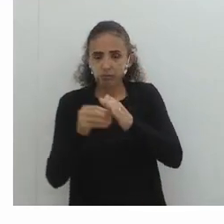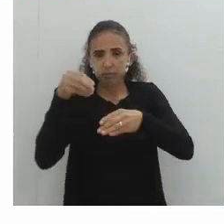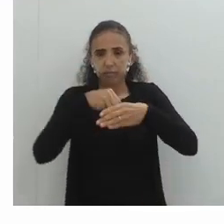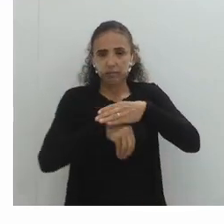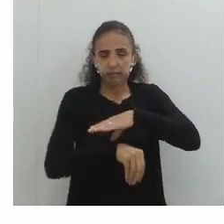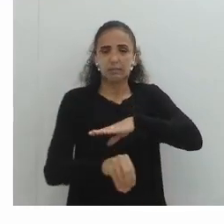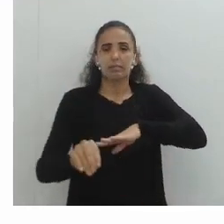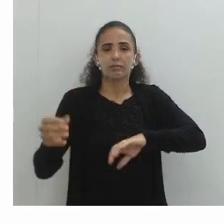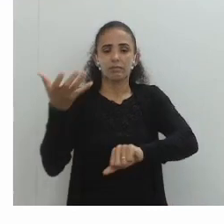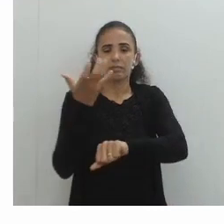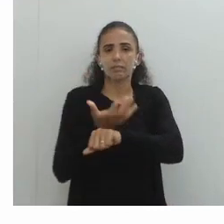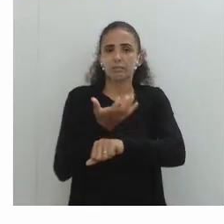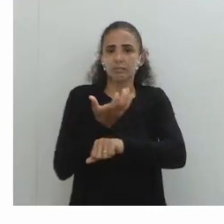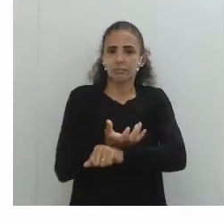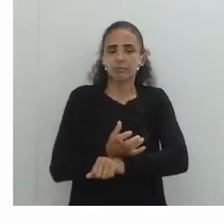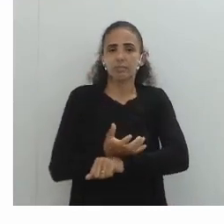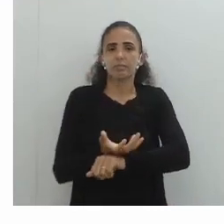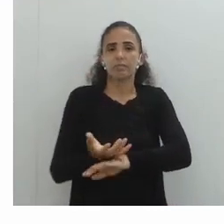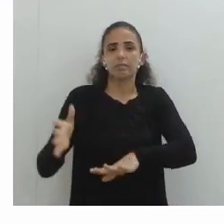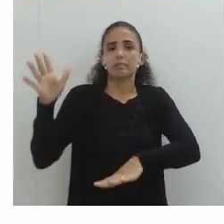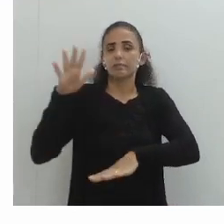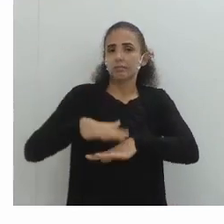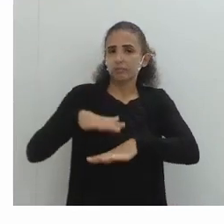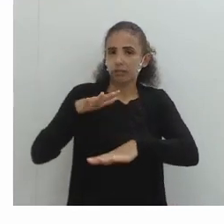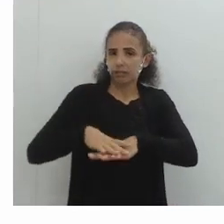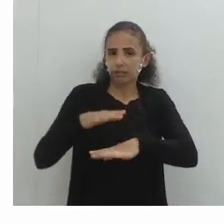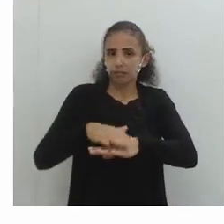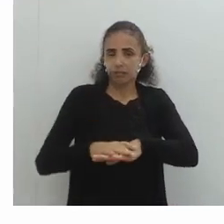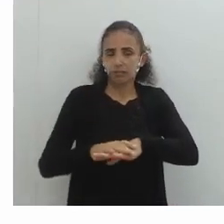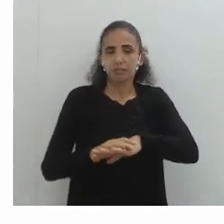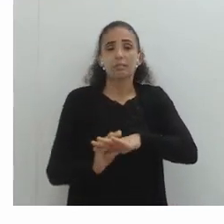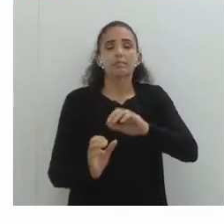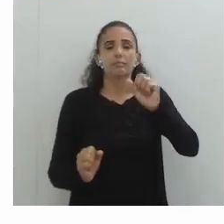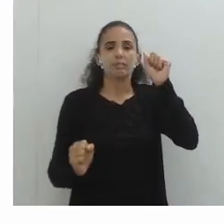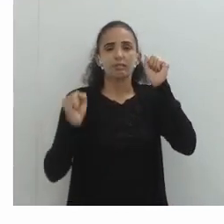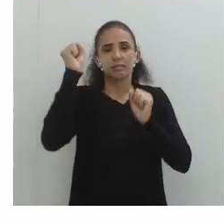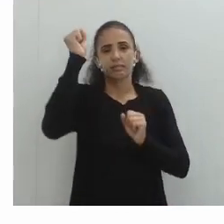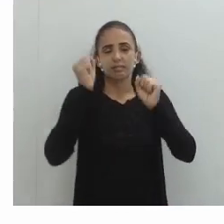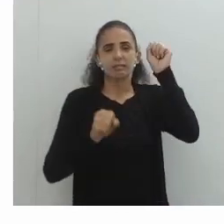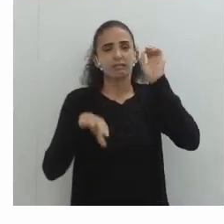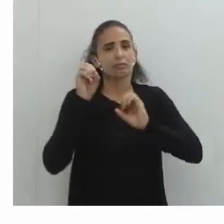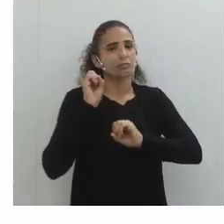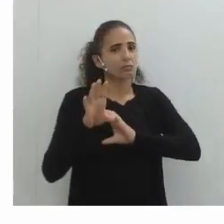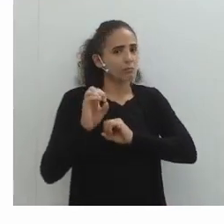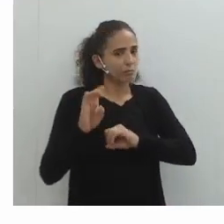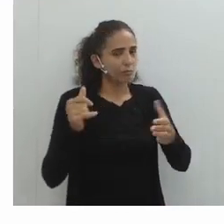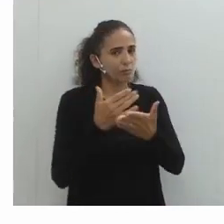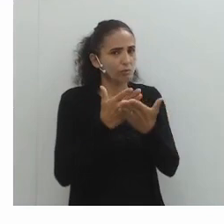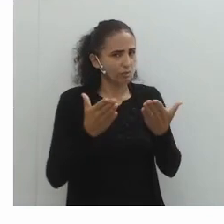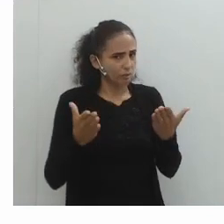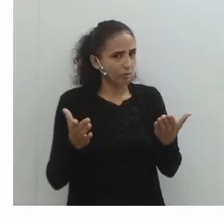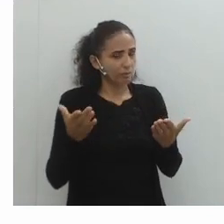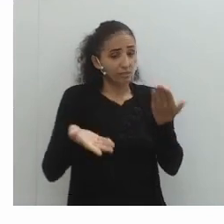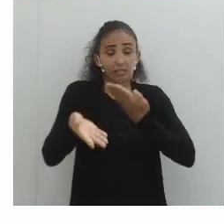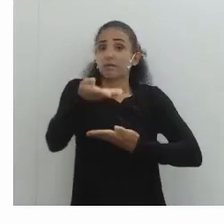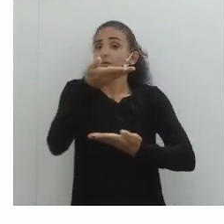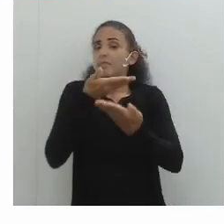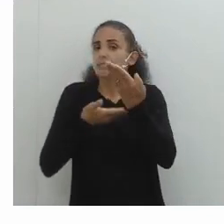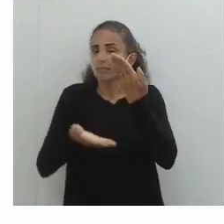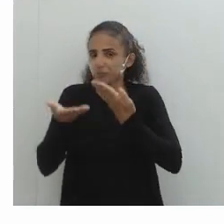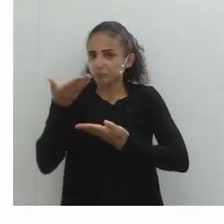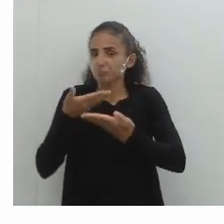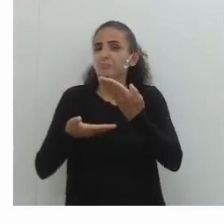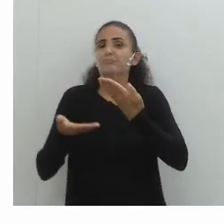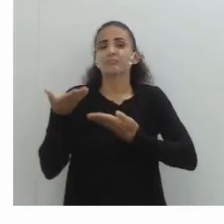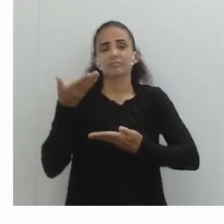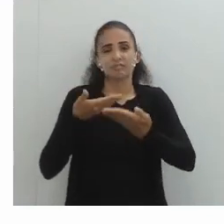da cultura corporal de educação física para uma questão de matemática. Olha a interatividade,